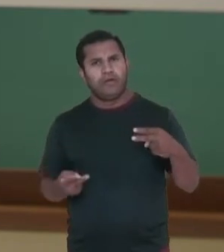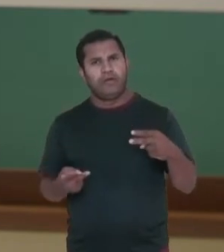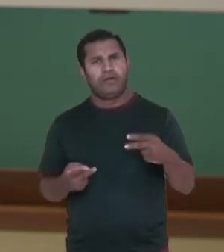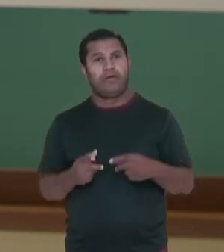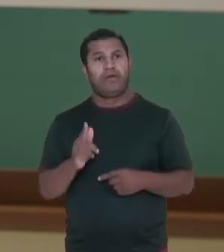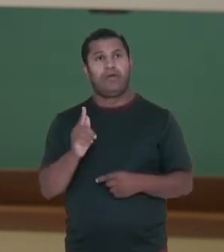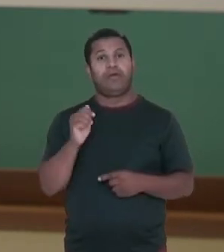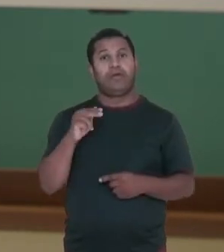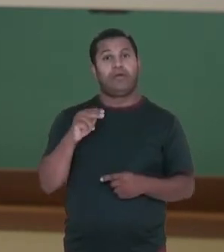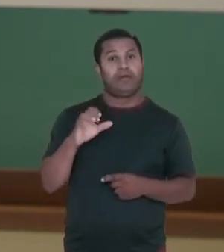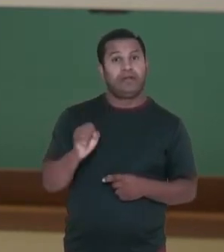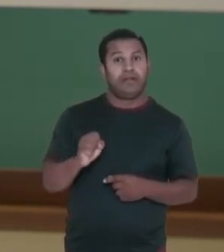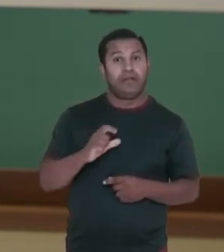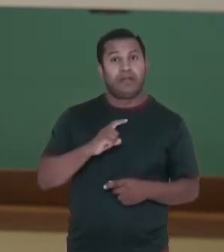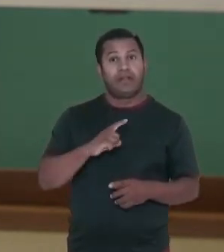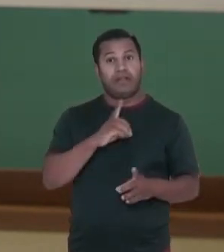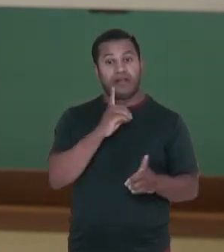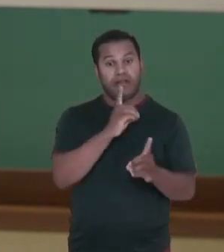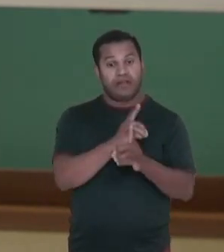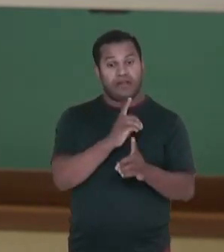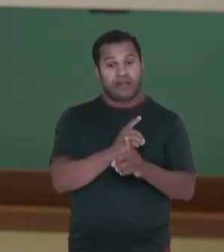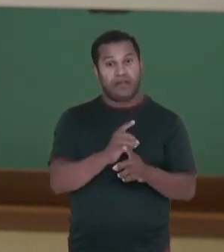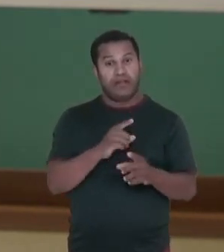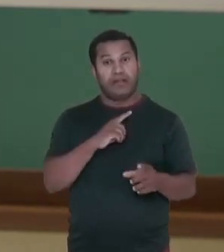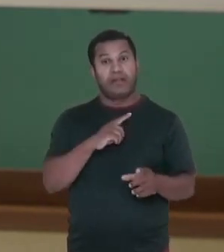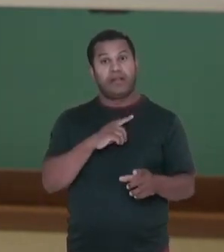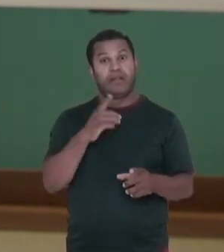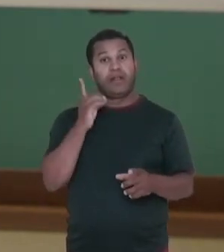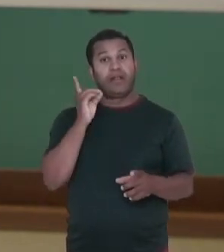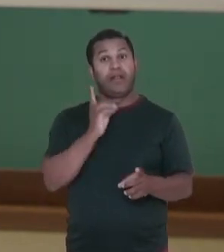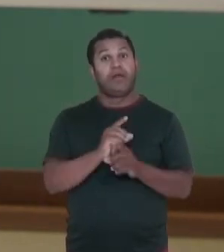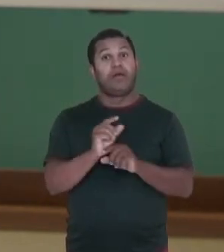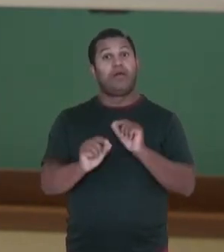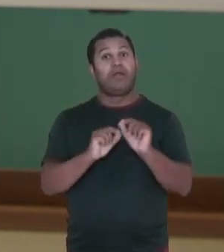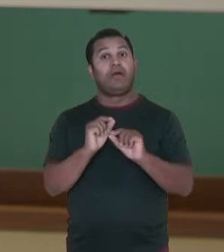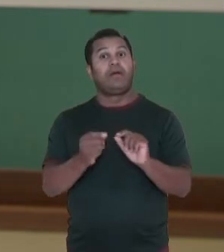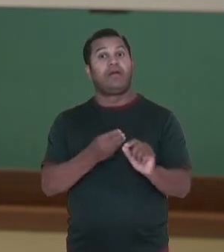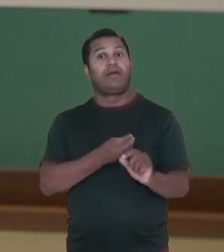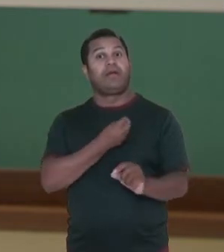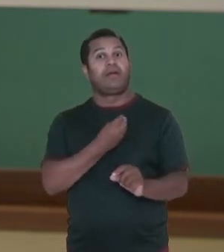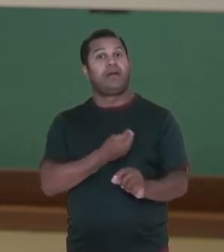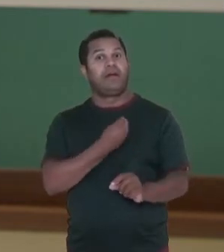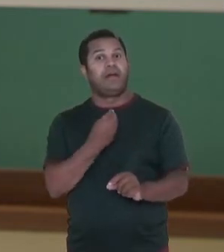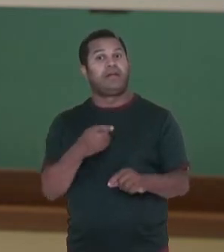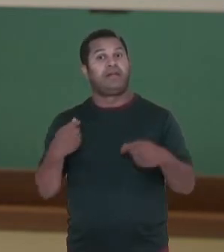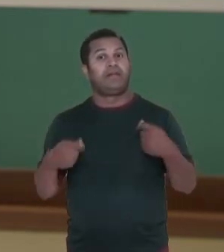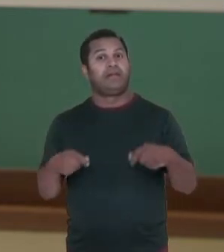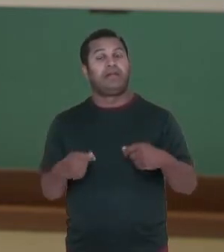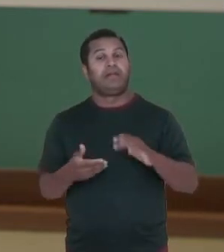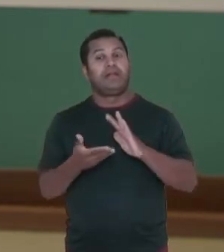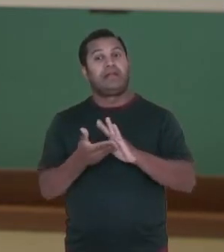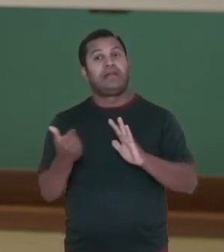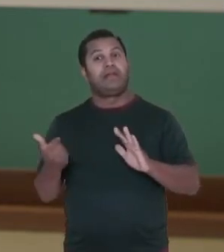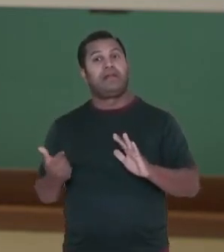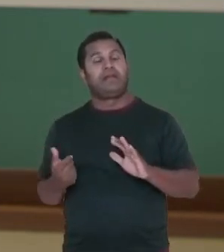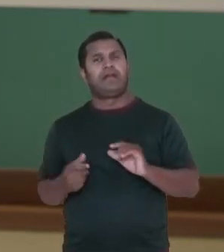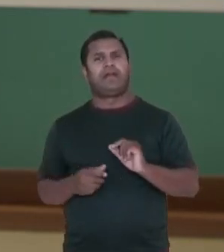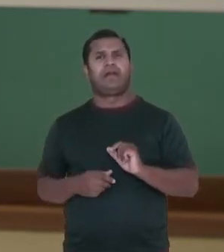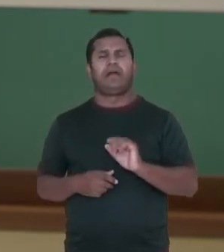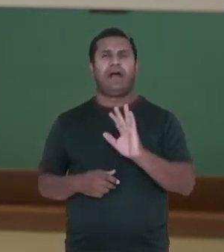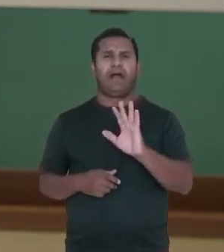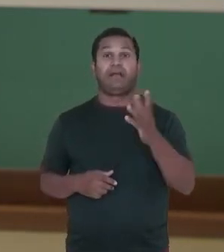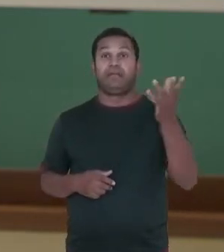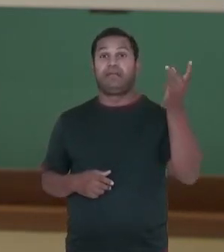que é feia, porque não vai ter os filhos, porque os filhos não vão ser feios. Tá, mas o que é feio ou bonito para mim